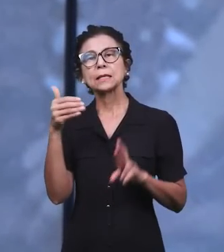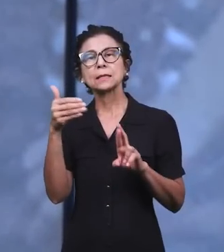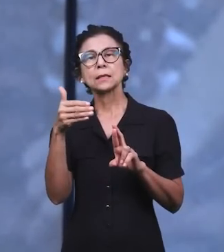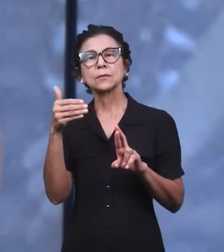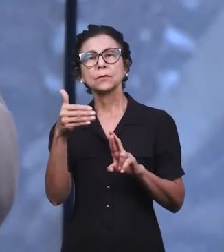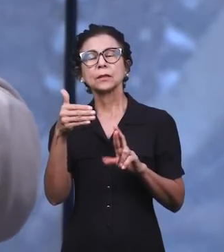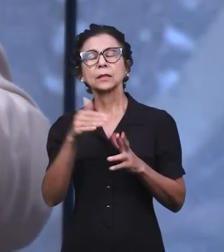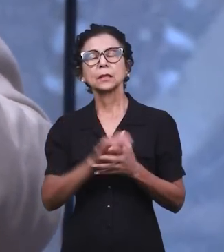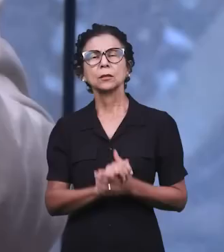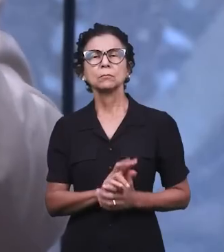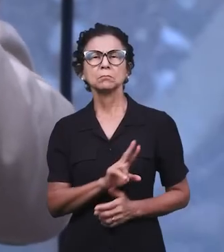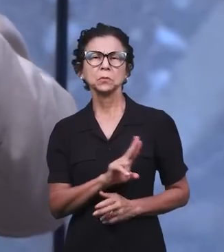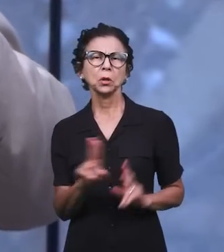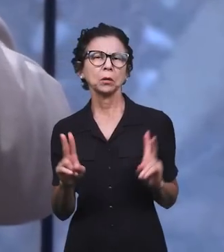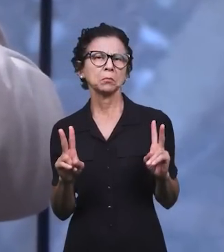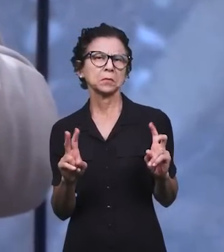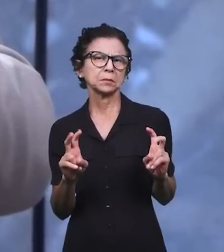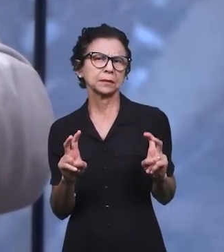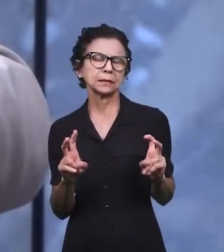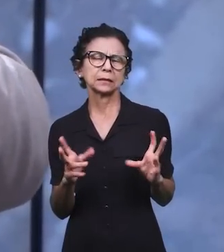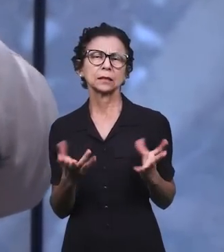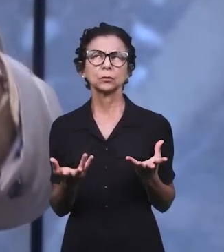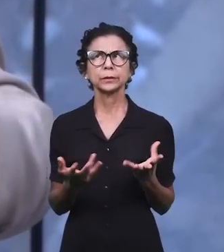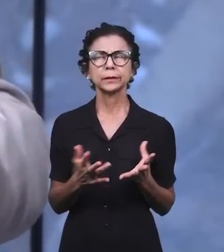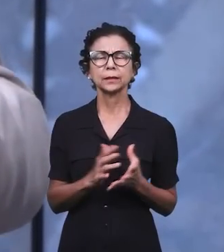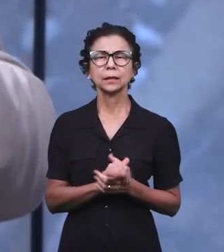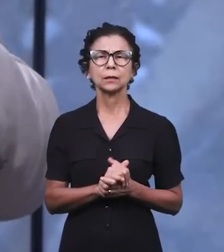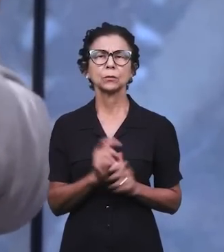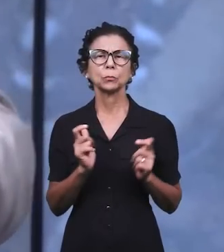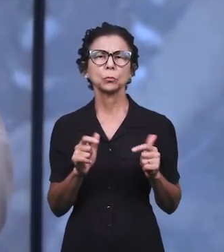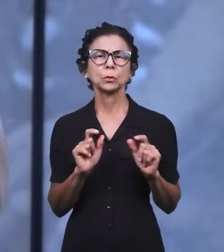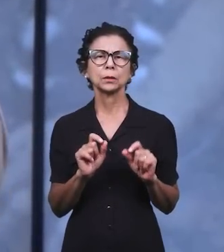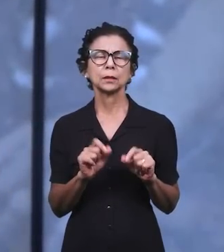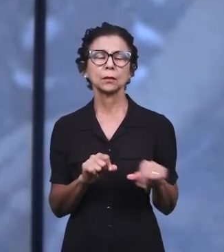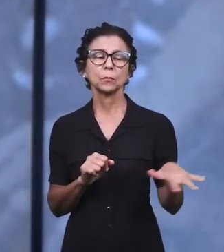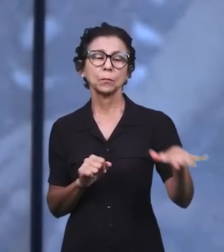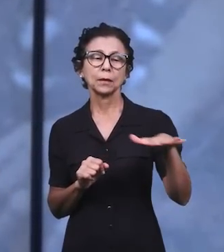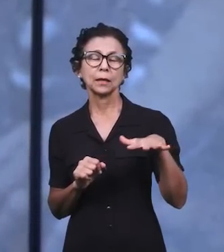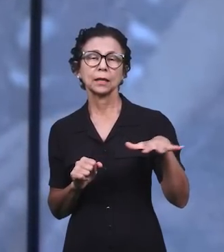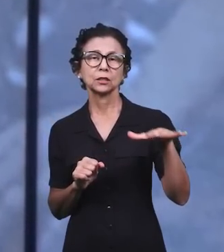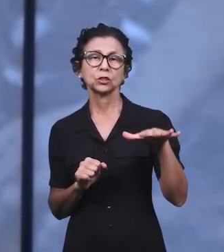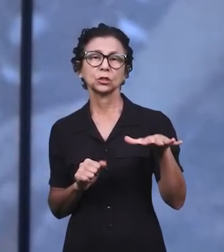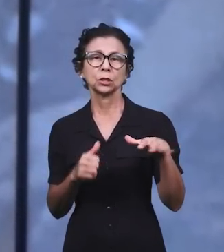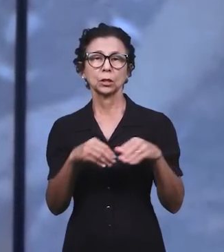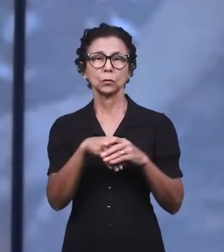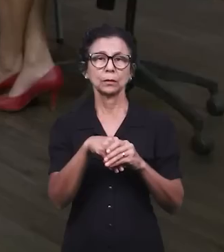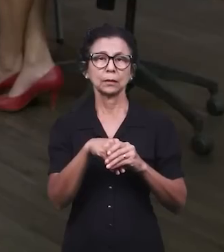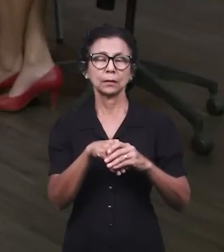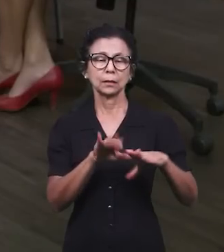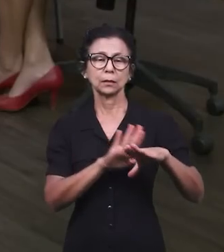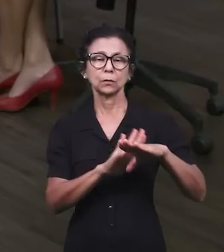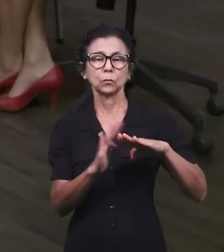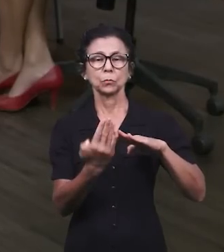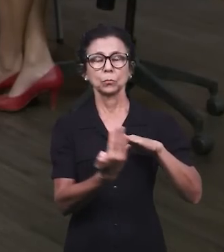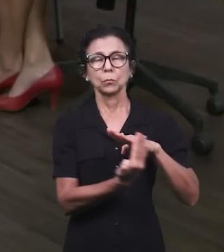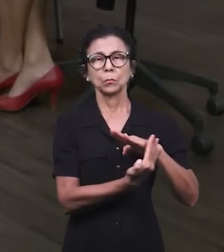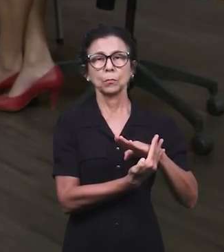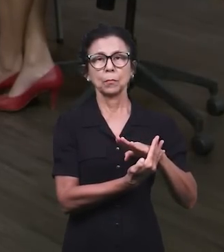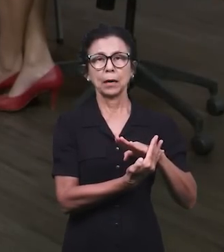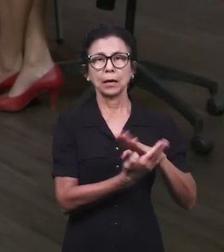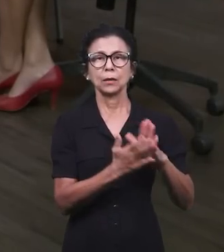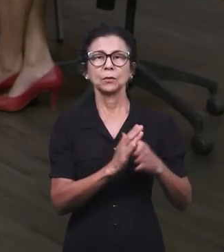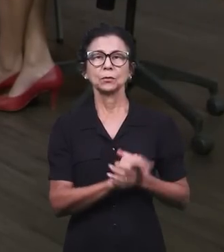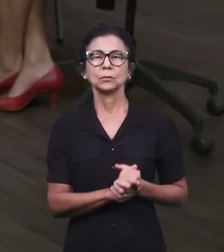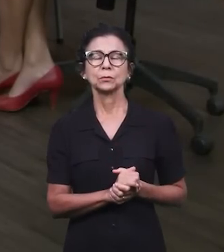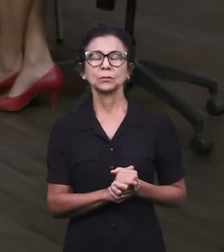Moby Dick é uma área, uma região dentro de um bairro, né, Marcelo? A gente aqui em Vila